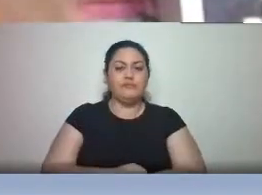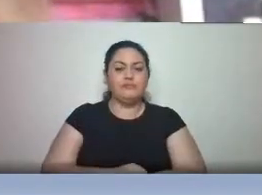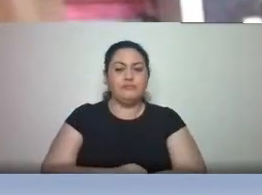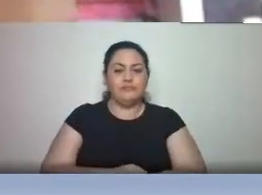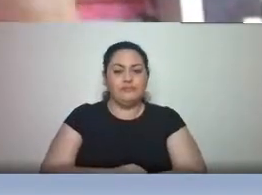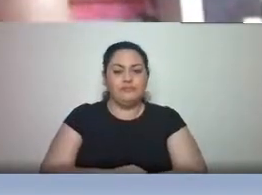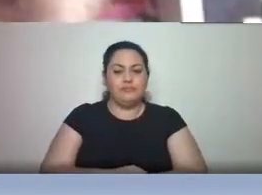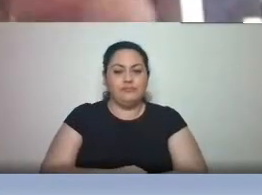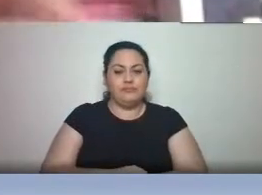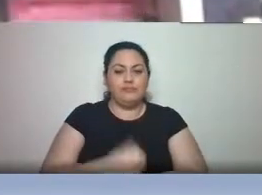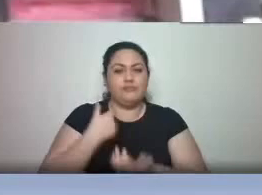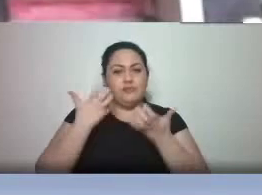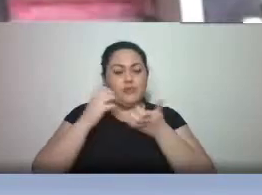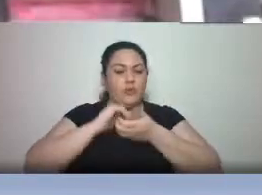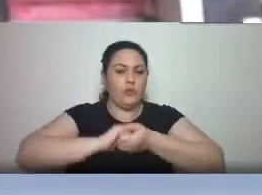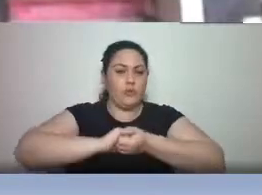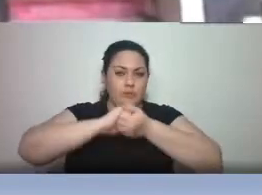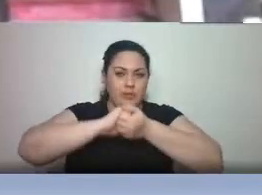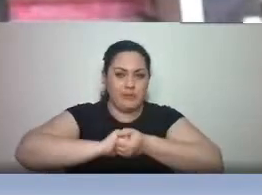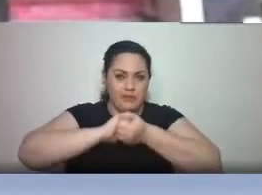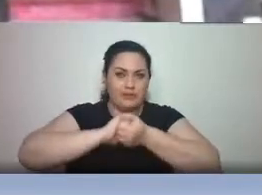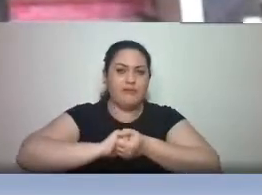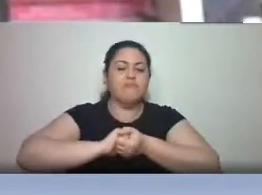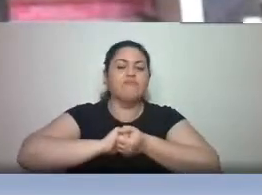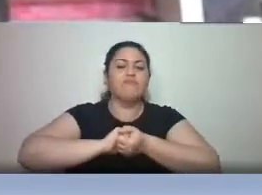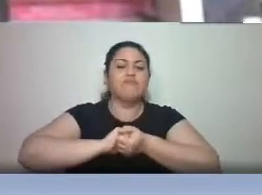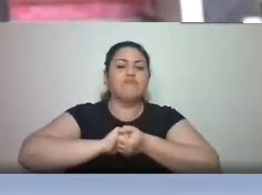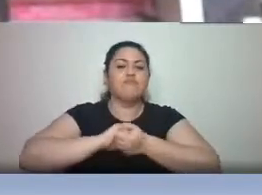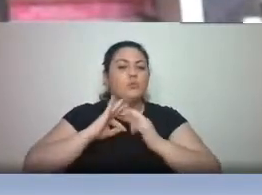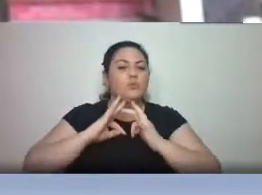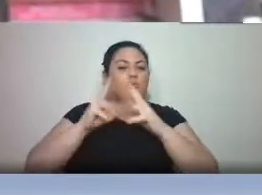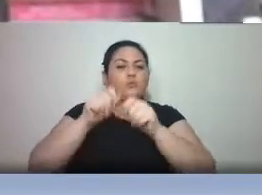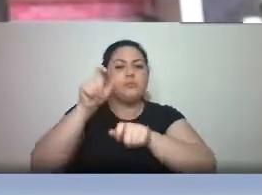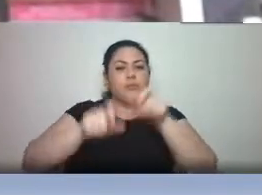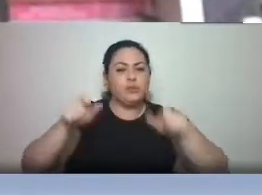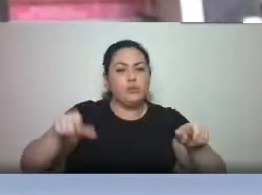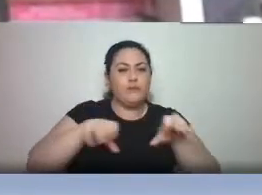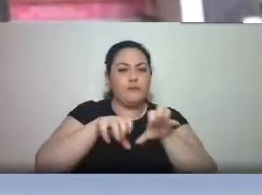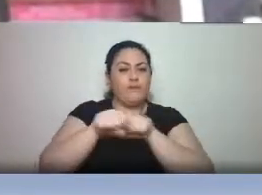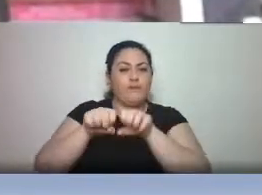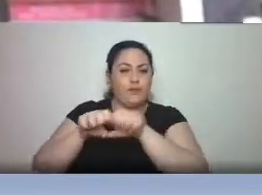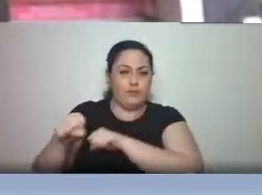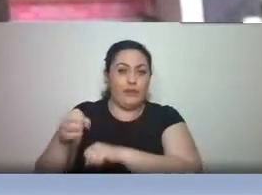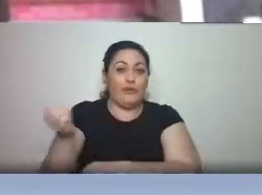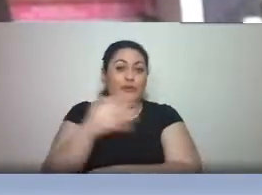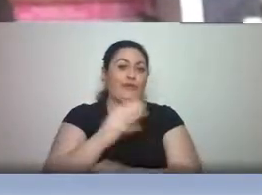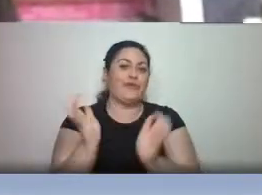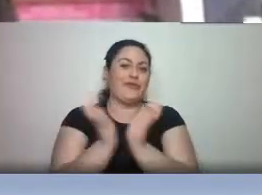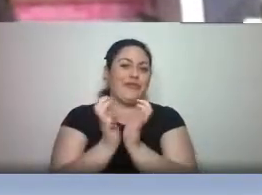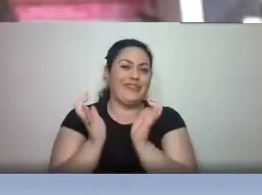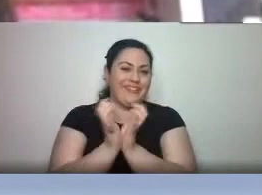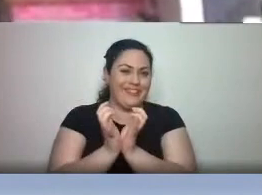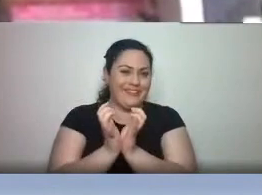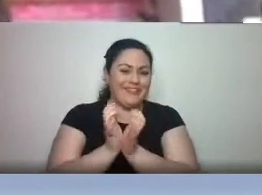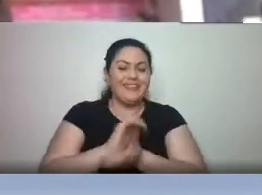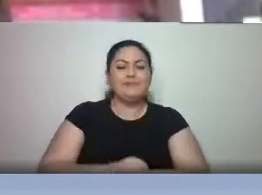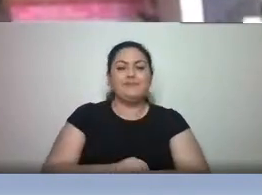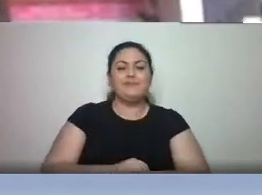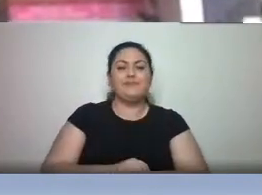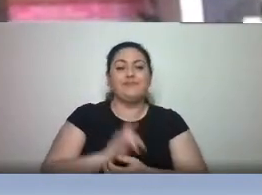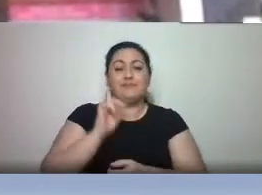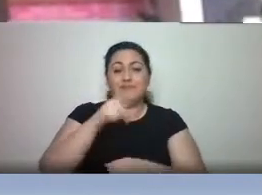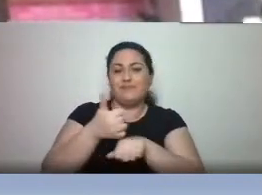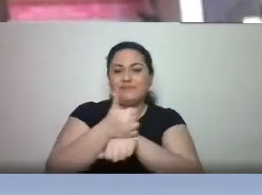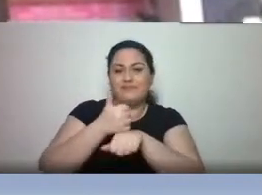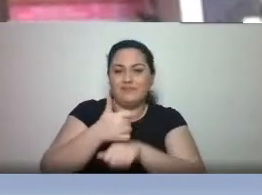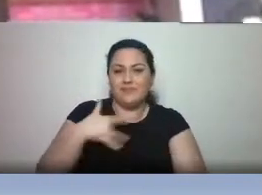gostaria de cumprimentar todos os nossos formandos, novos colegas agora, né? Profissionais de saúde.